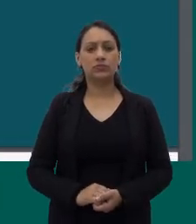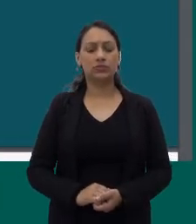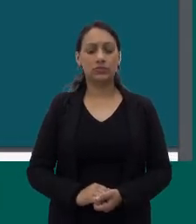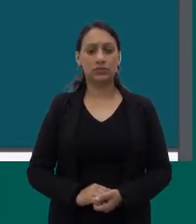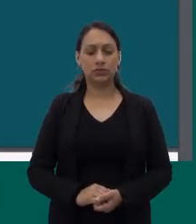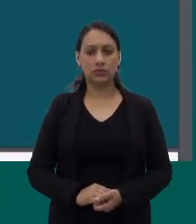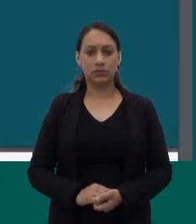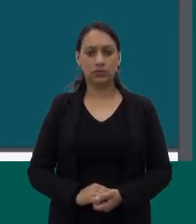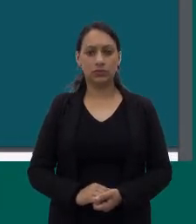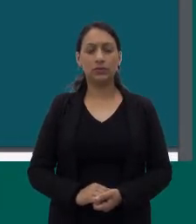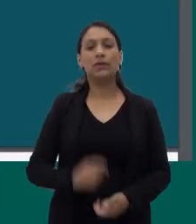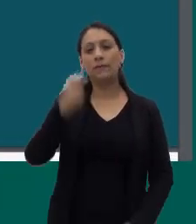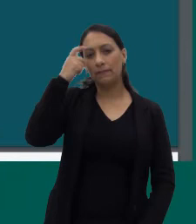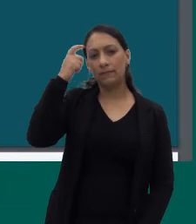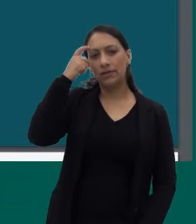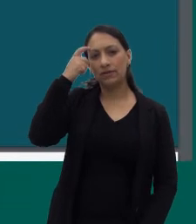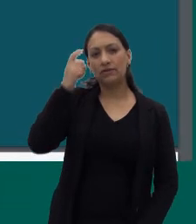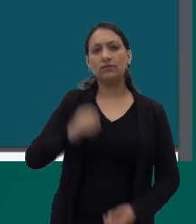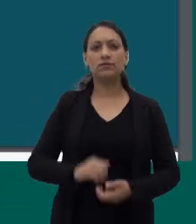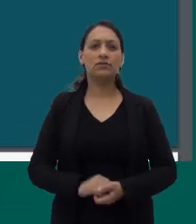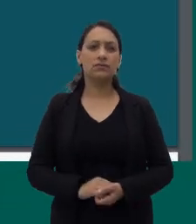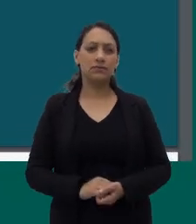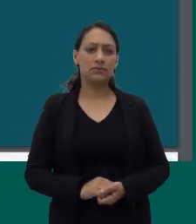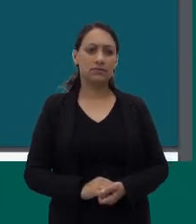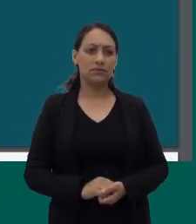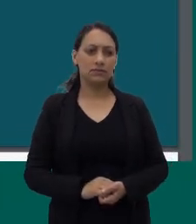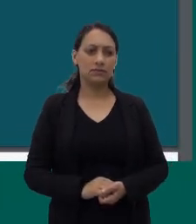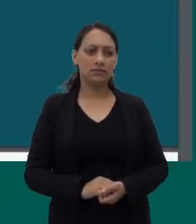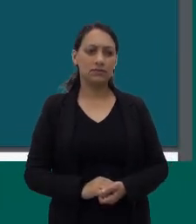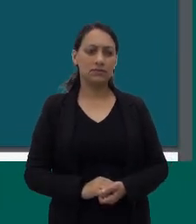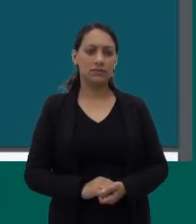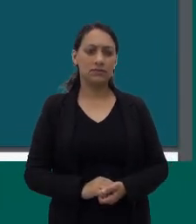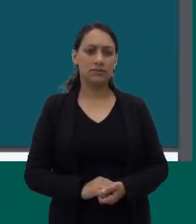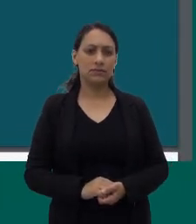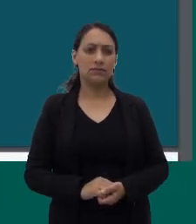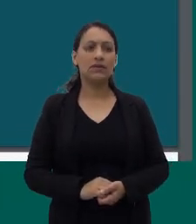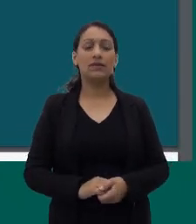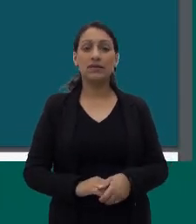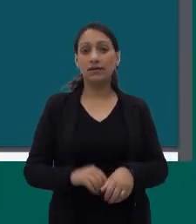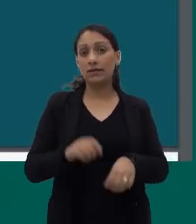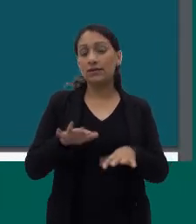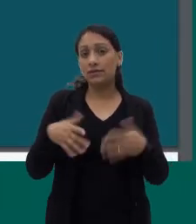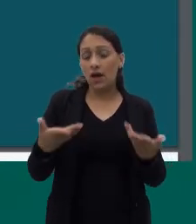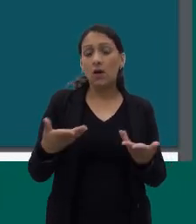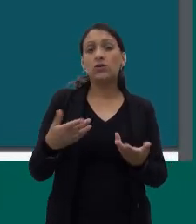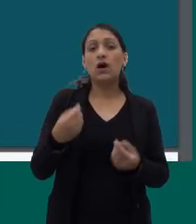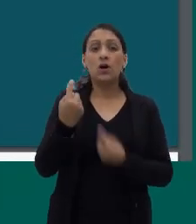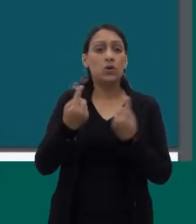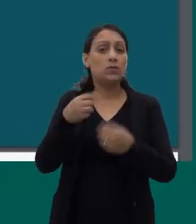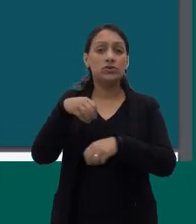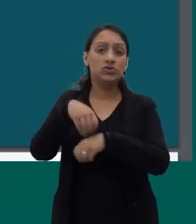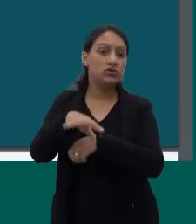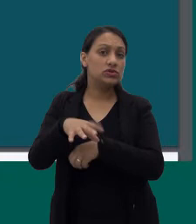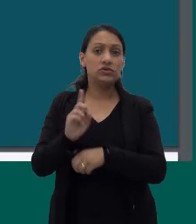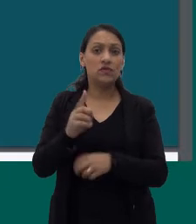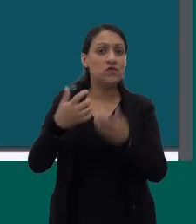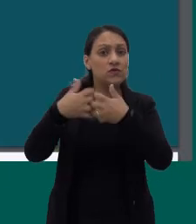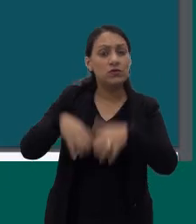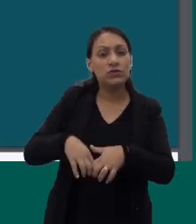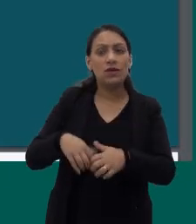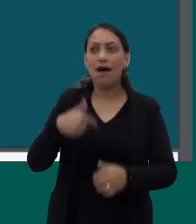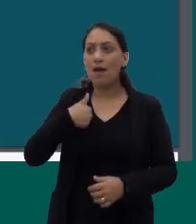Exatamente. Fiquei pensando daí eu vou lá, tento as 5 dicas e não funciona. Daí o que eu fico? Eu fico mais